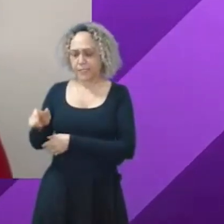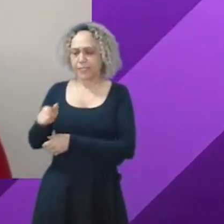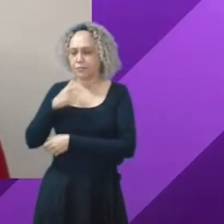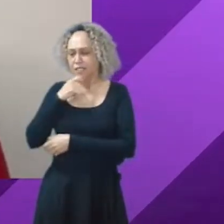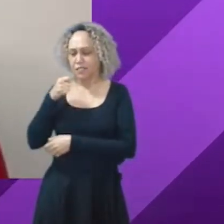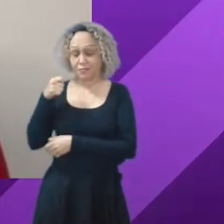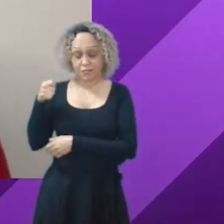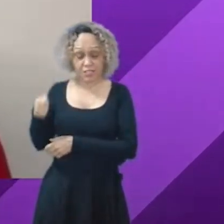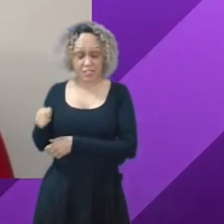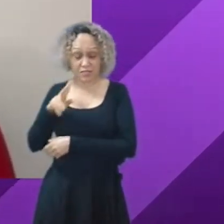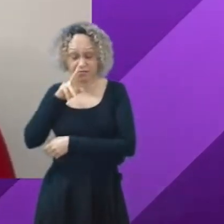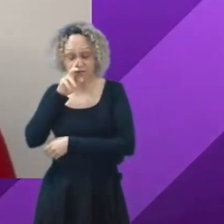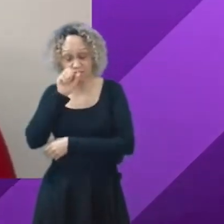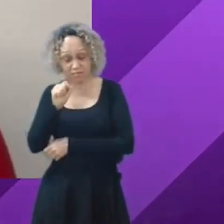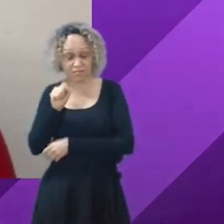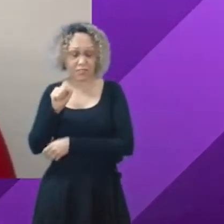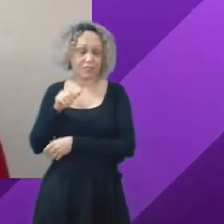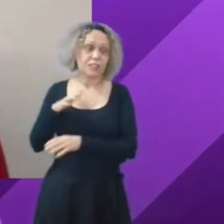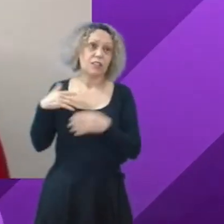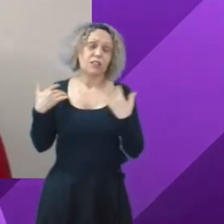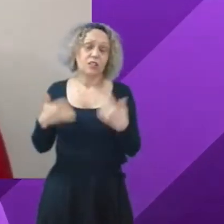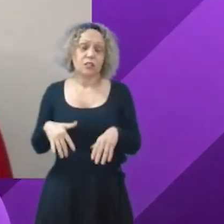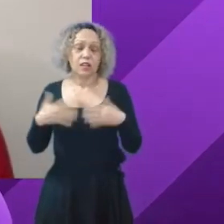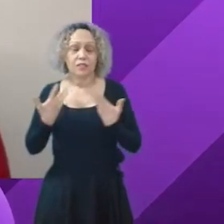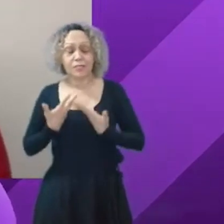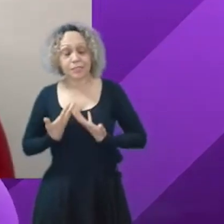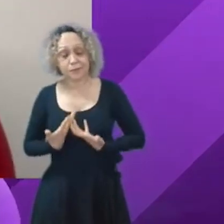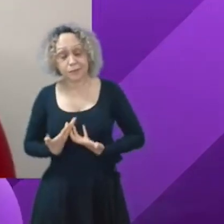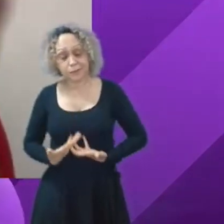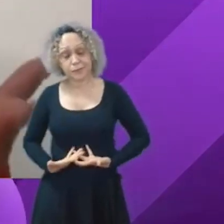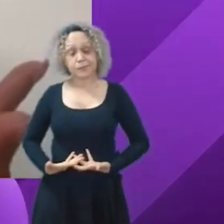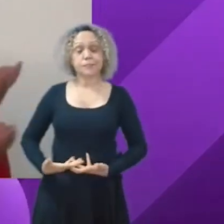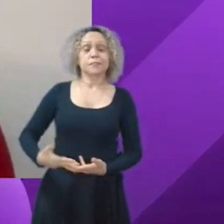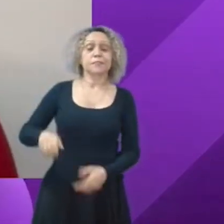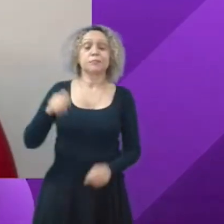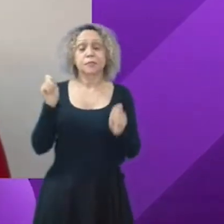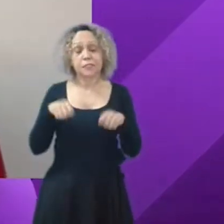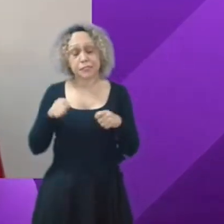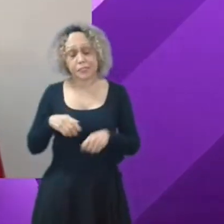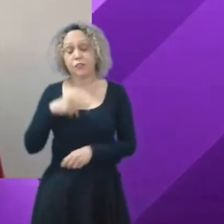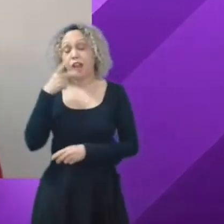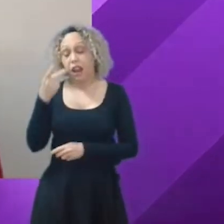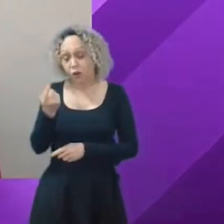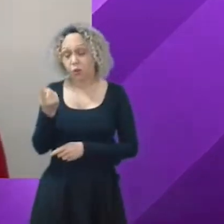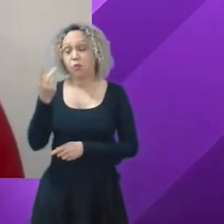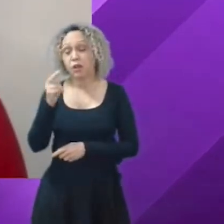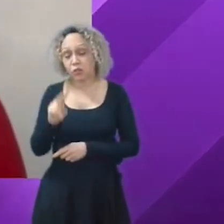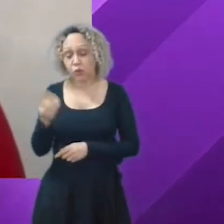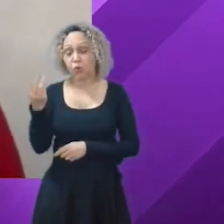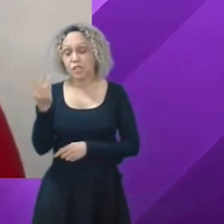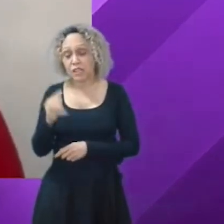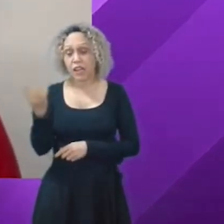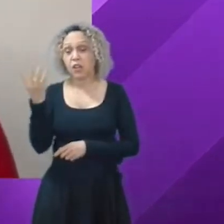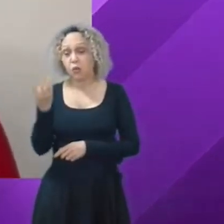às vezes, tão desgastante, porque a gente precisa falar 2, 3, 4, 5 vezes para que o nosso falar, o nosso